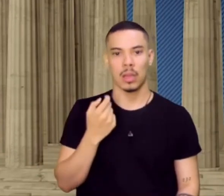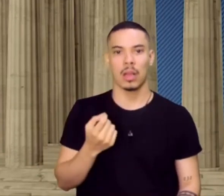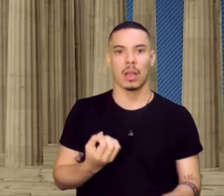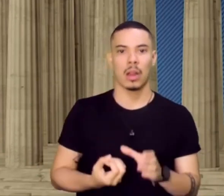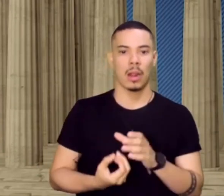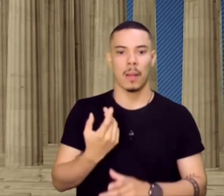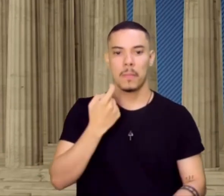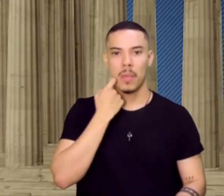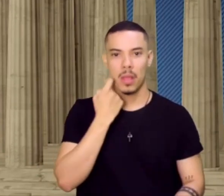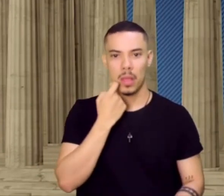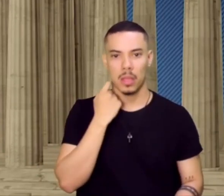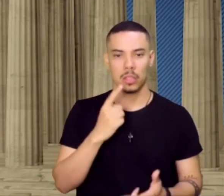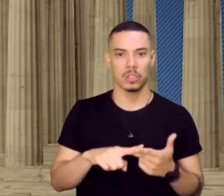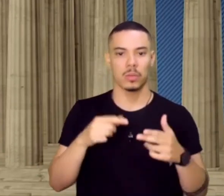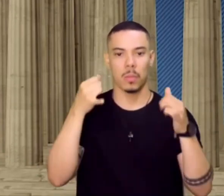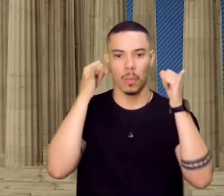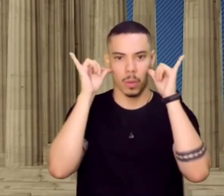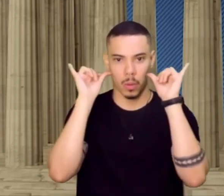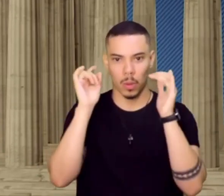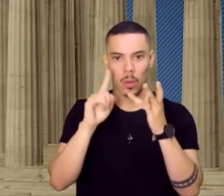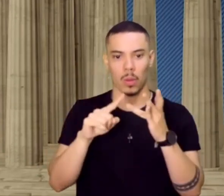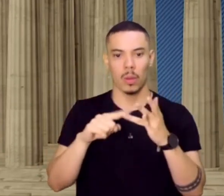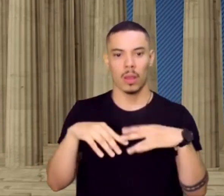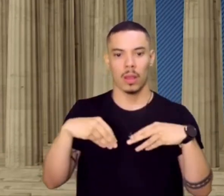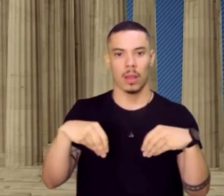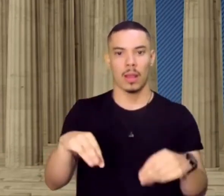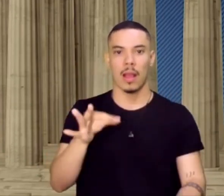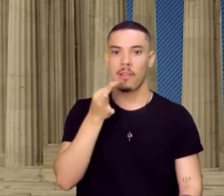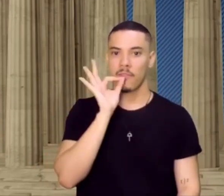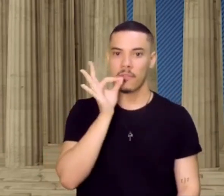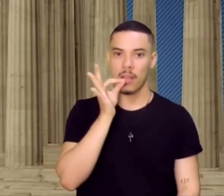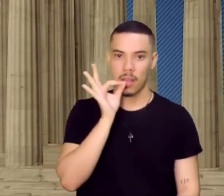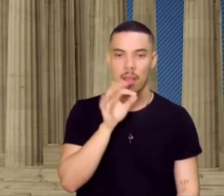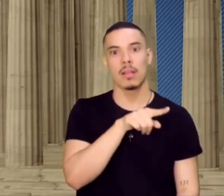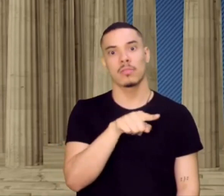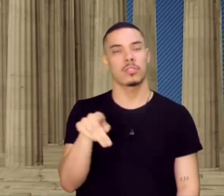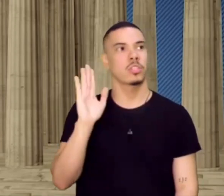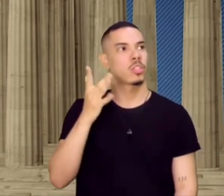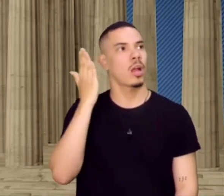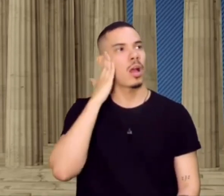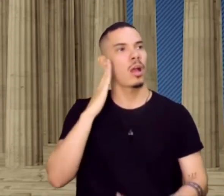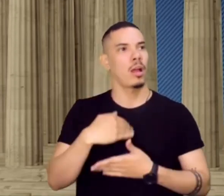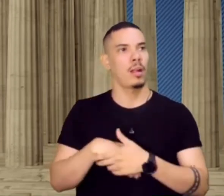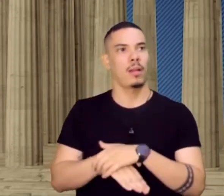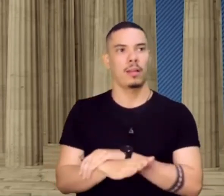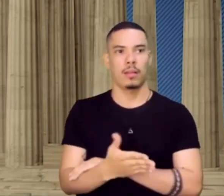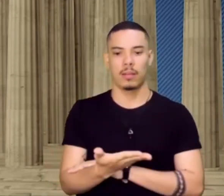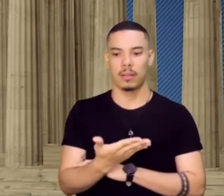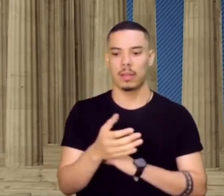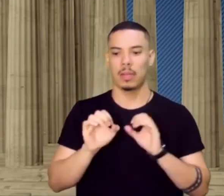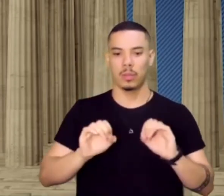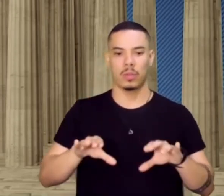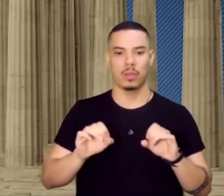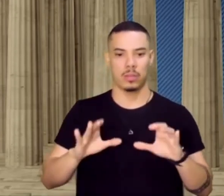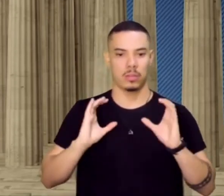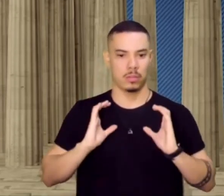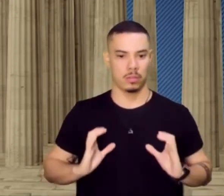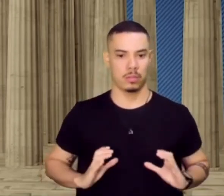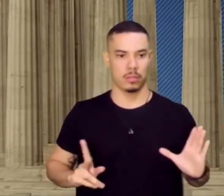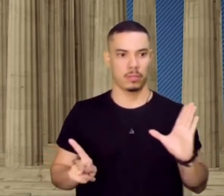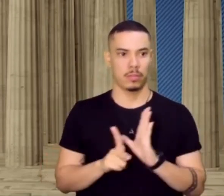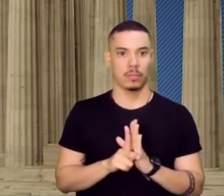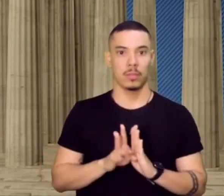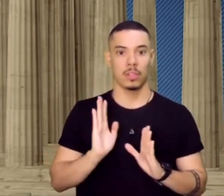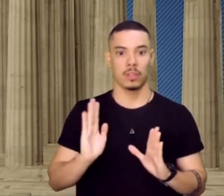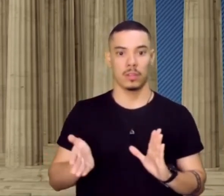da criação de gado, da plantação de café no estado de Rondônia. Vocês já estão por dentro, olha só. Educação cidadã, vocês já estão aptos